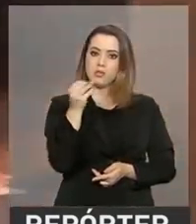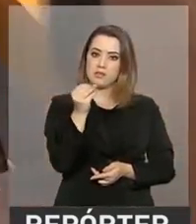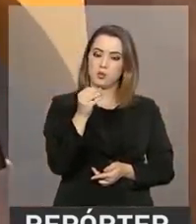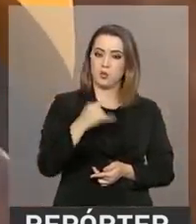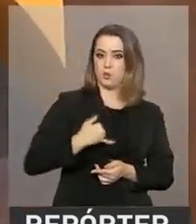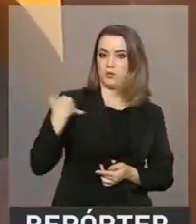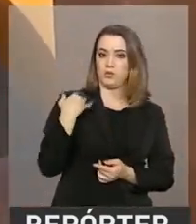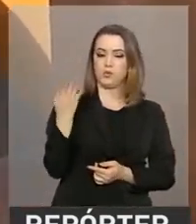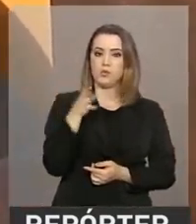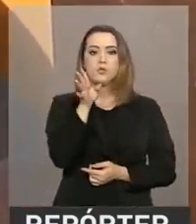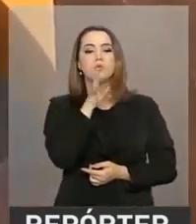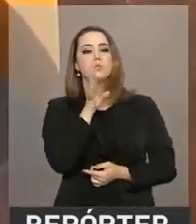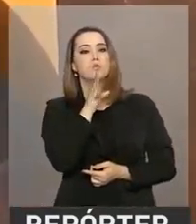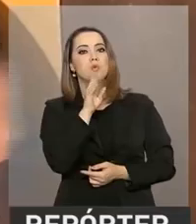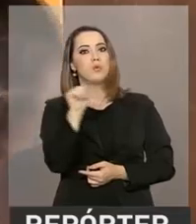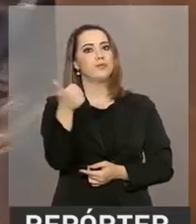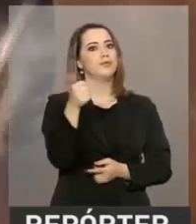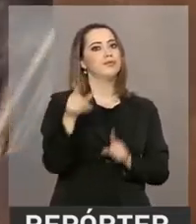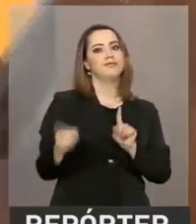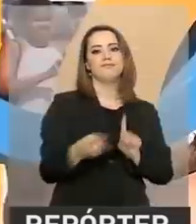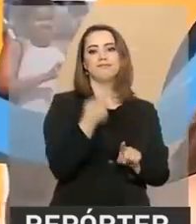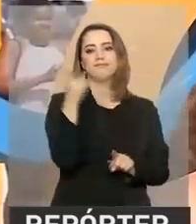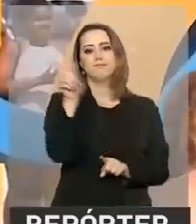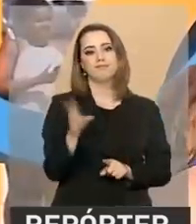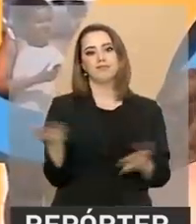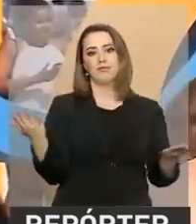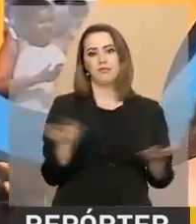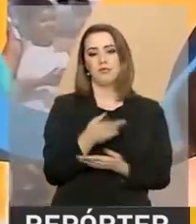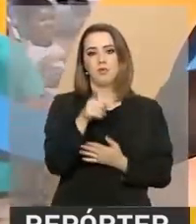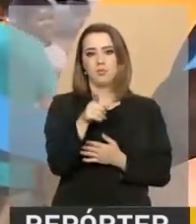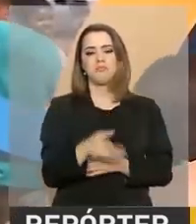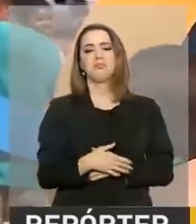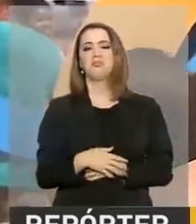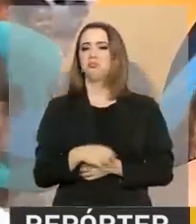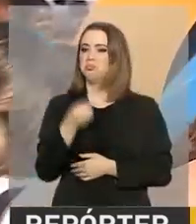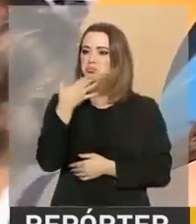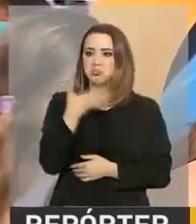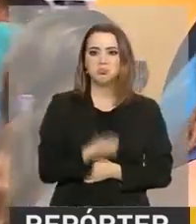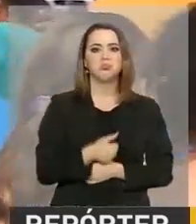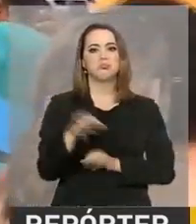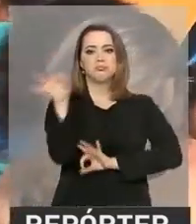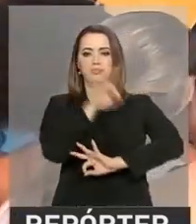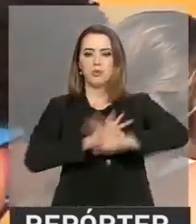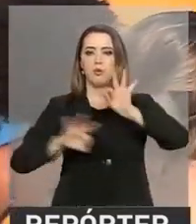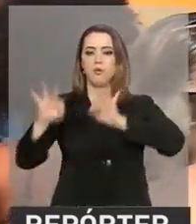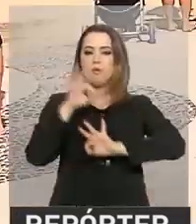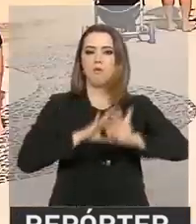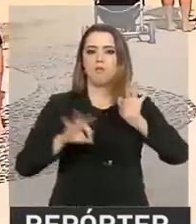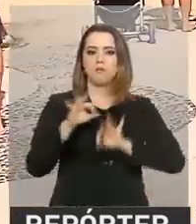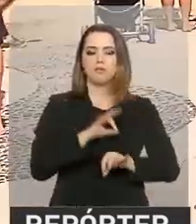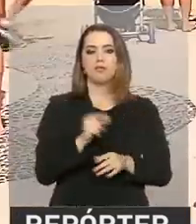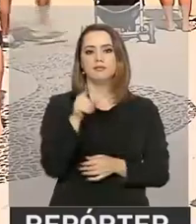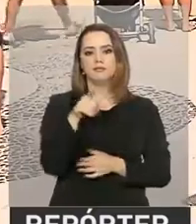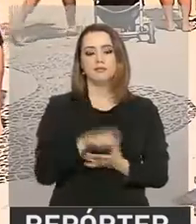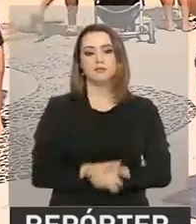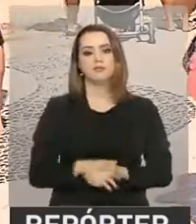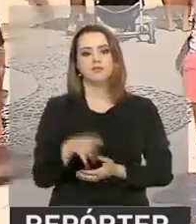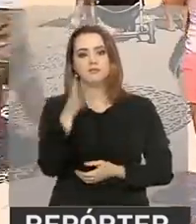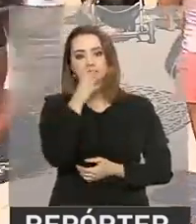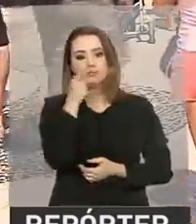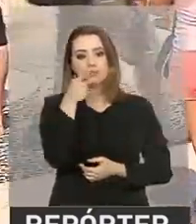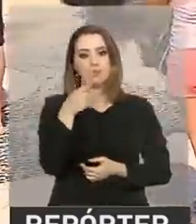anos está conhecendo o Rio pela primeira vez muito organizado muito muito bonito mesmo um espetáculo muito lindo de se ver uma pesquisa feita